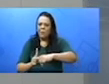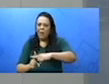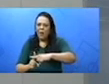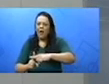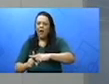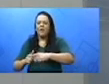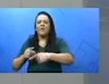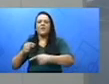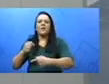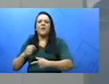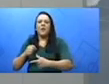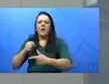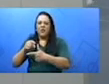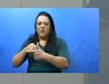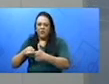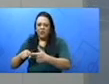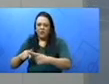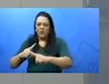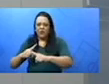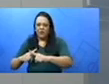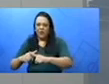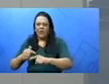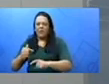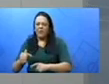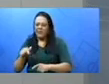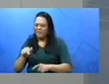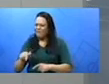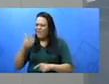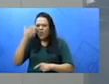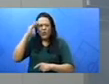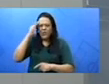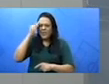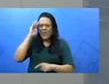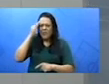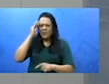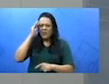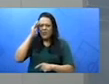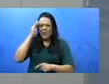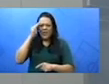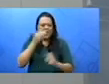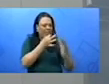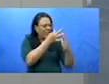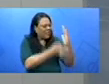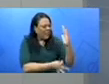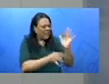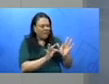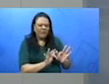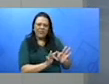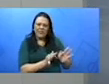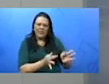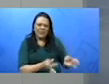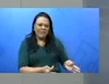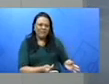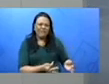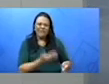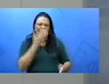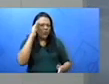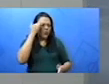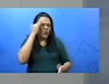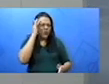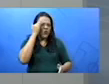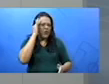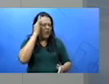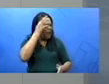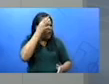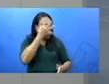tem essa incapacidade de compreender textos simples. Ou então realizar uma operação simples,